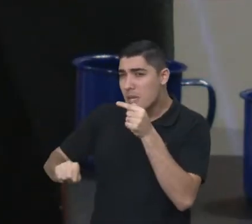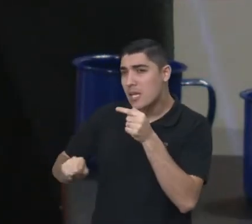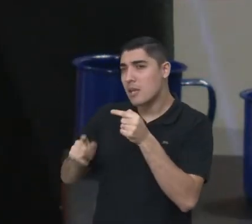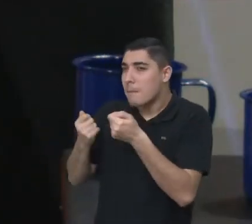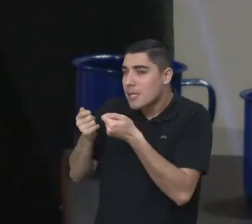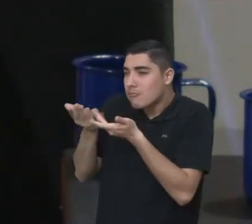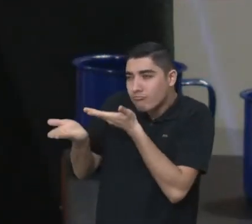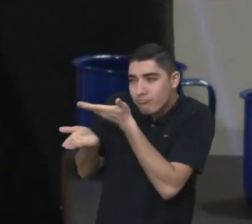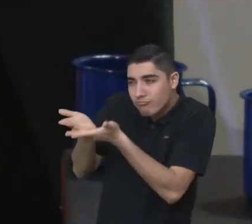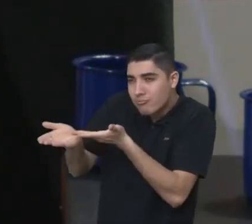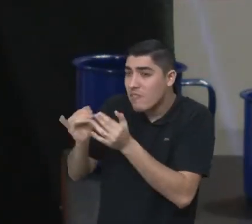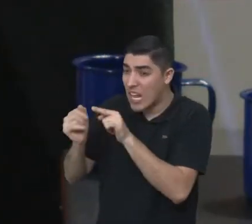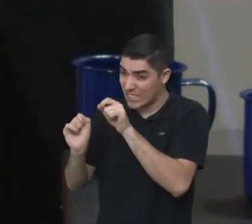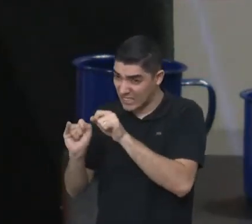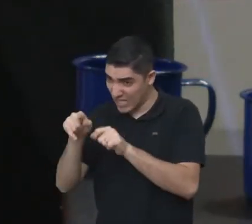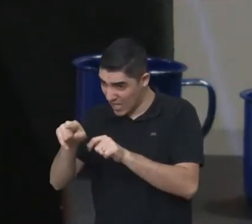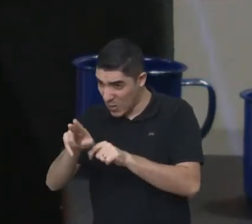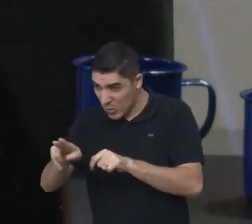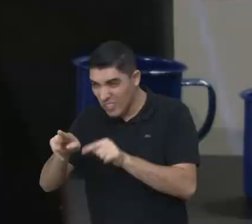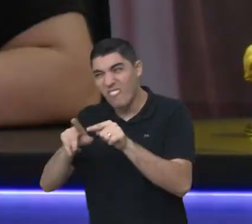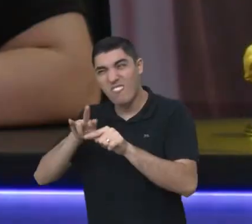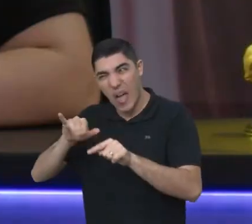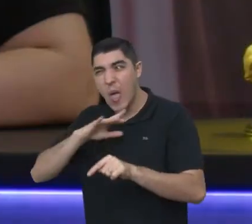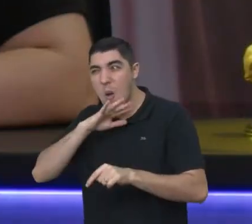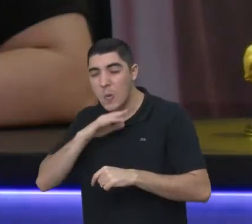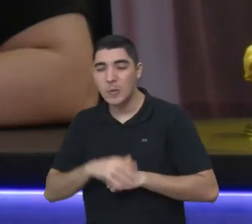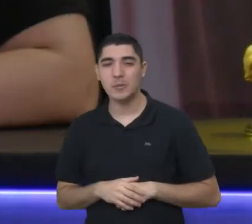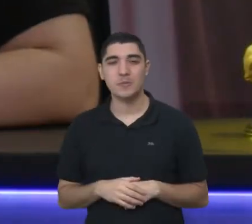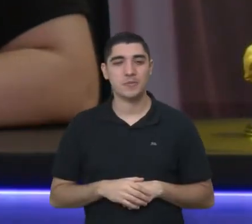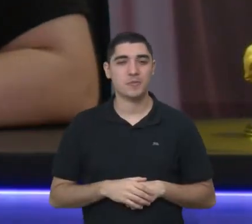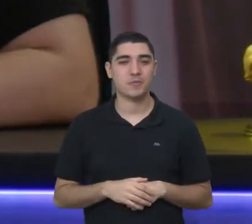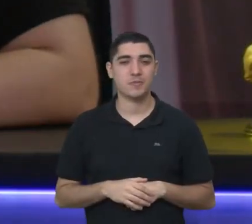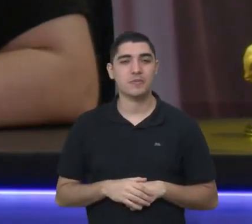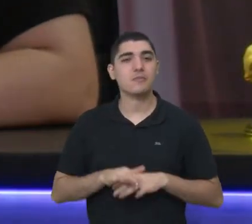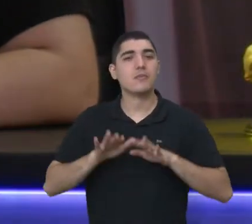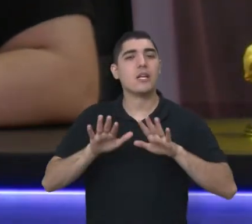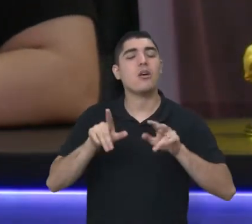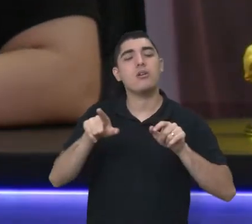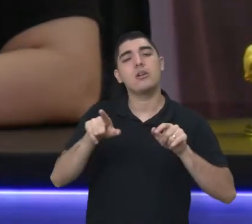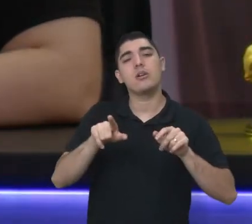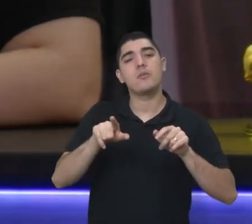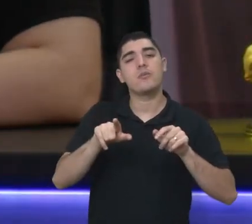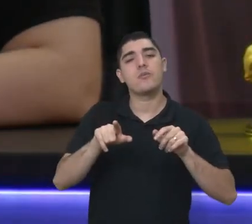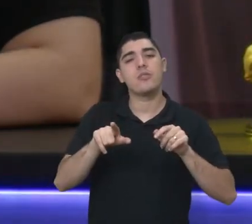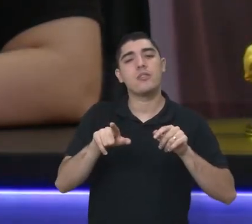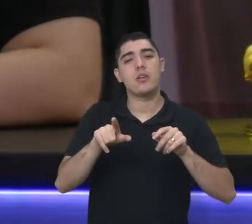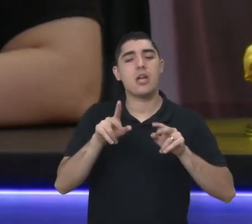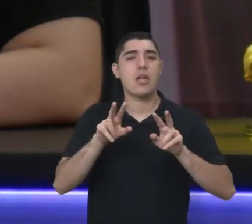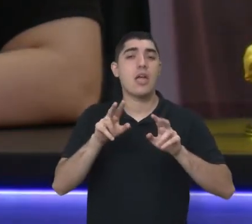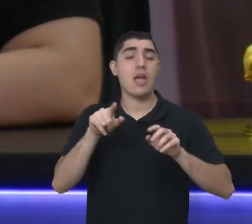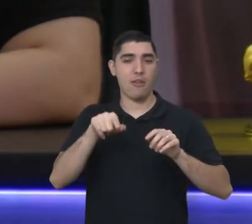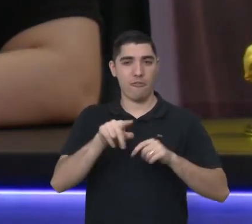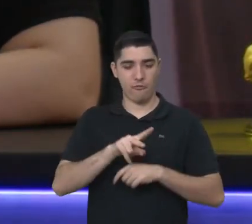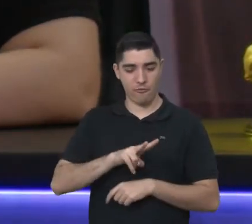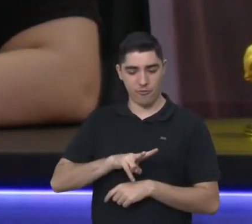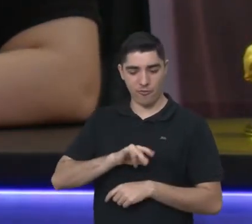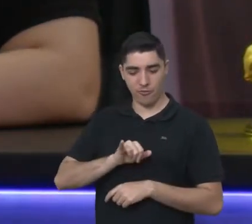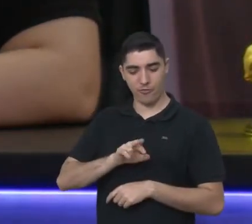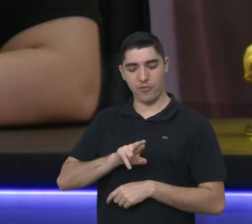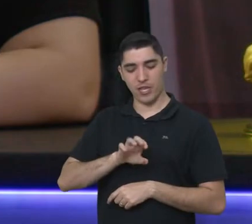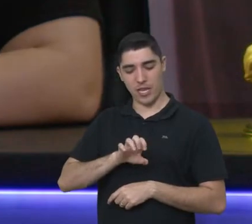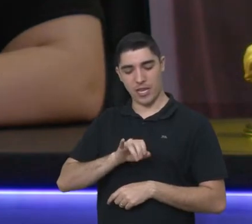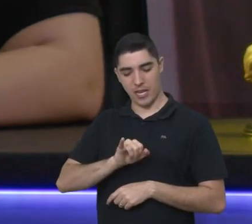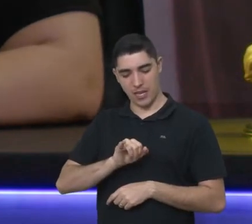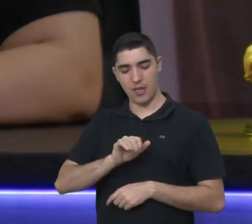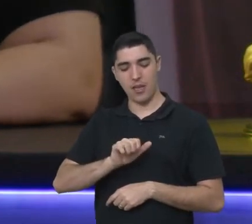seguir por esse caminho vai ficar ruim. Agora, voltando ao assunto do virei almofada, a gente conversou